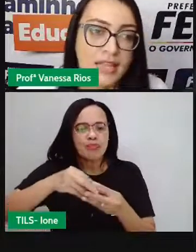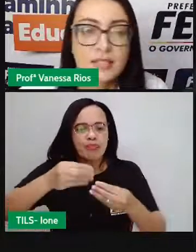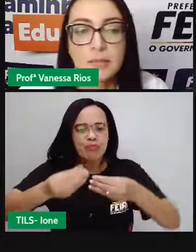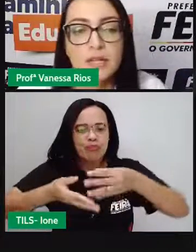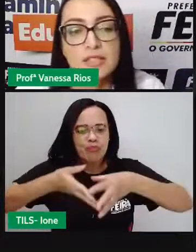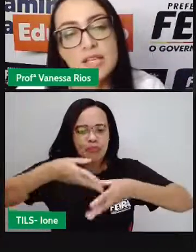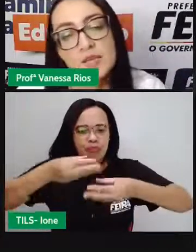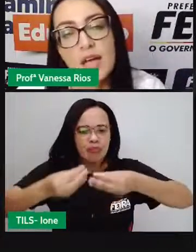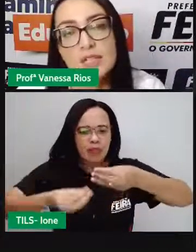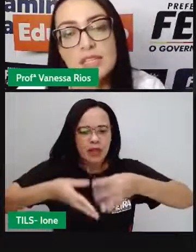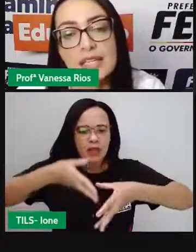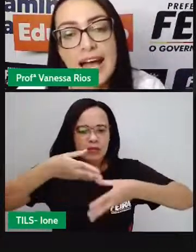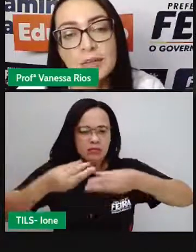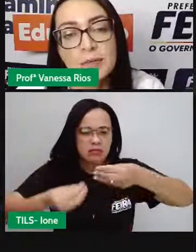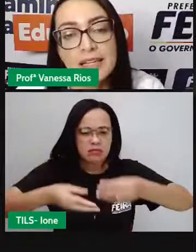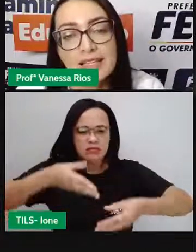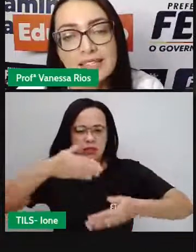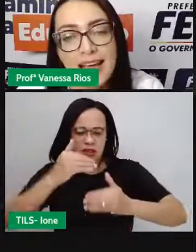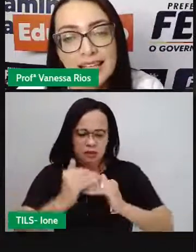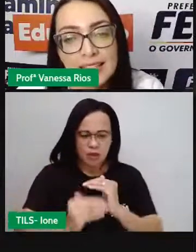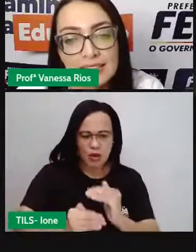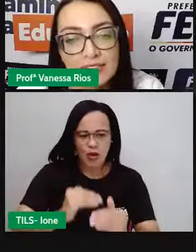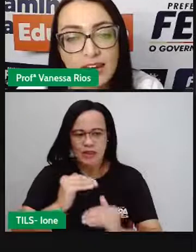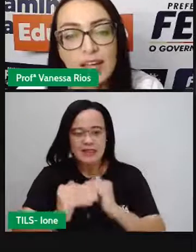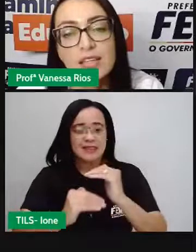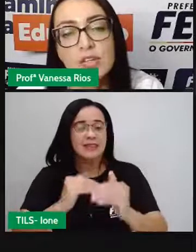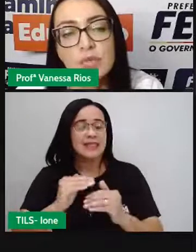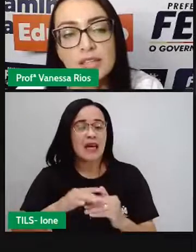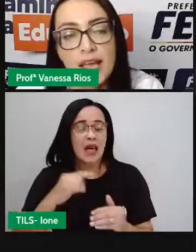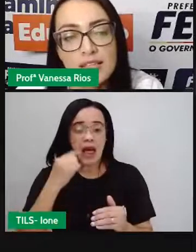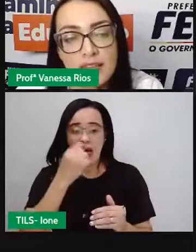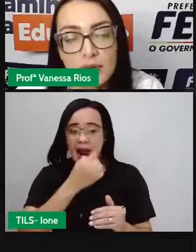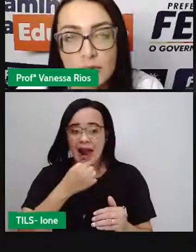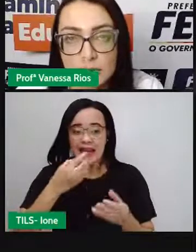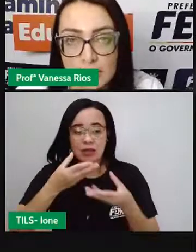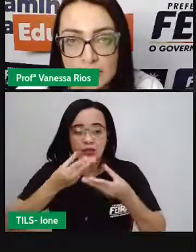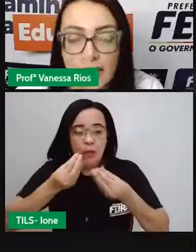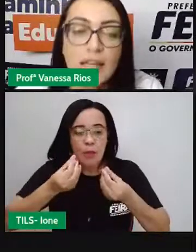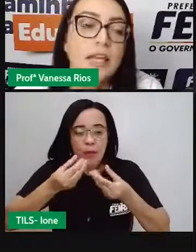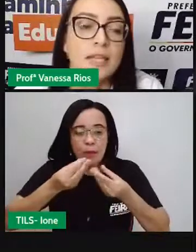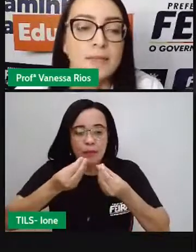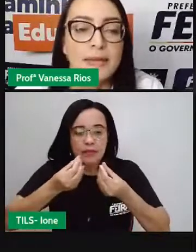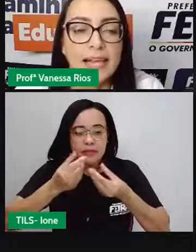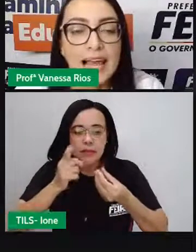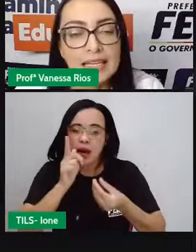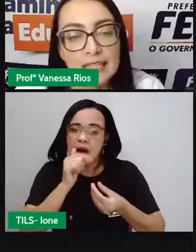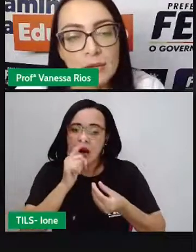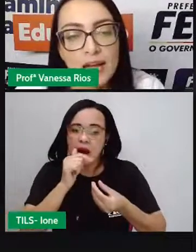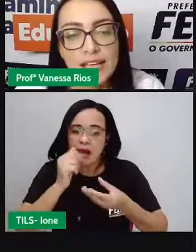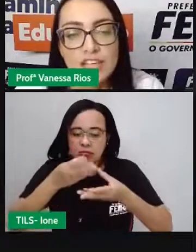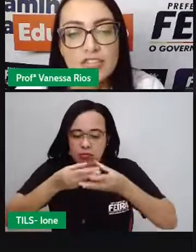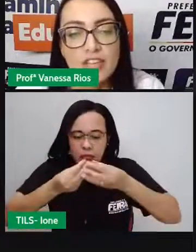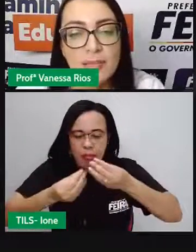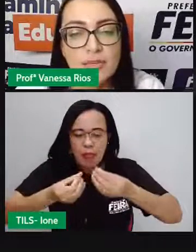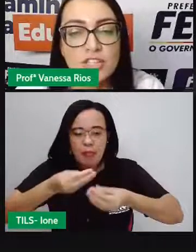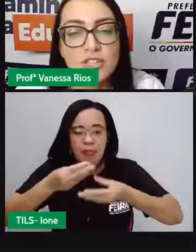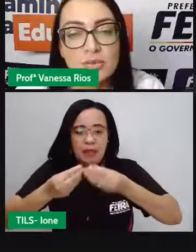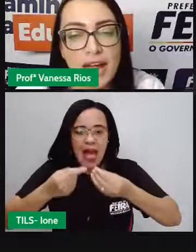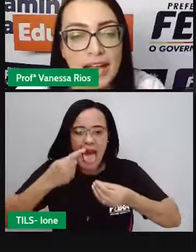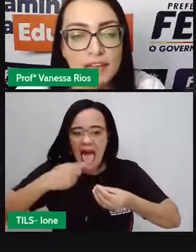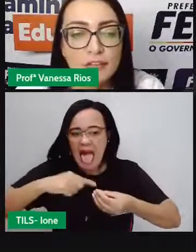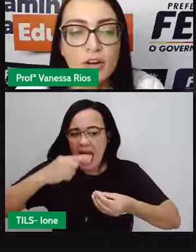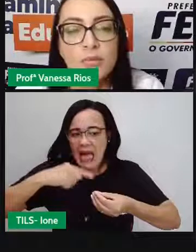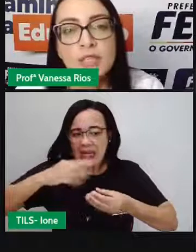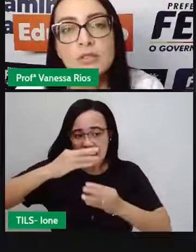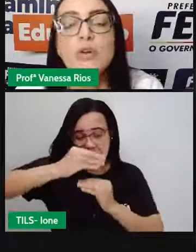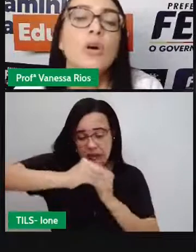E aí esse processo é auxiliado pela saliva, que umedece a comida, e pela língua, que ajuda a